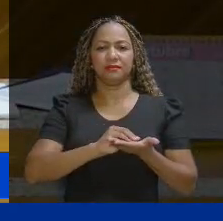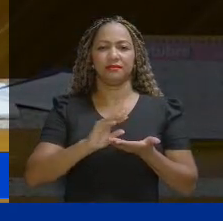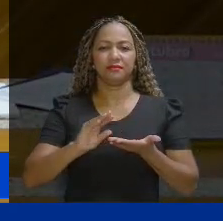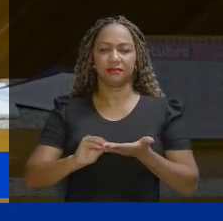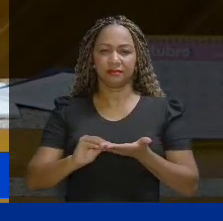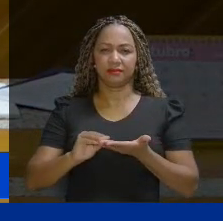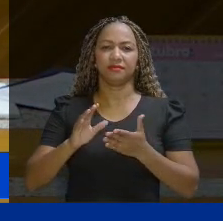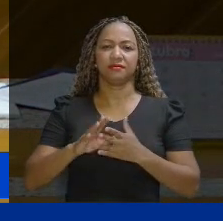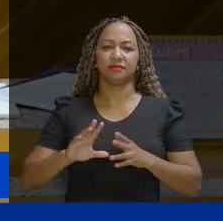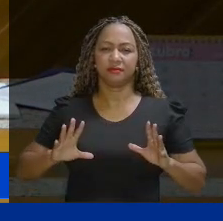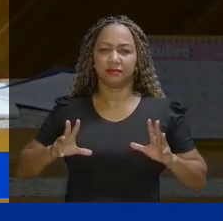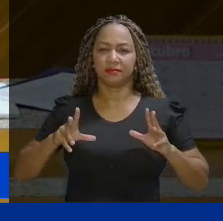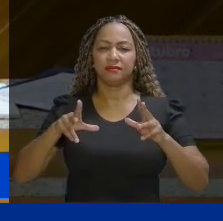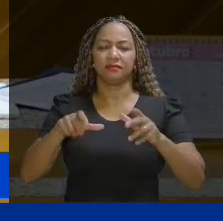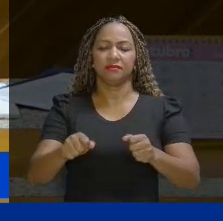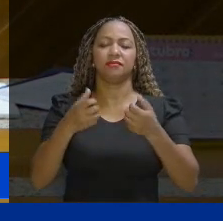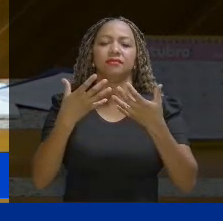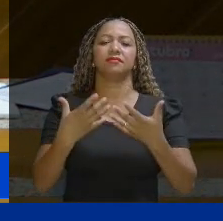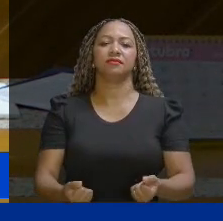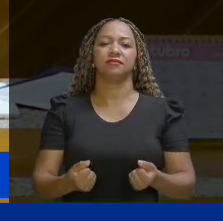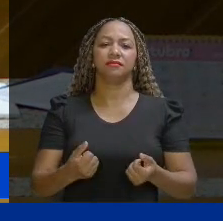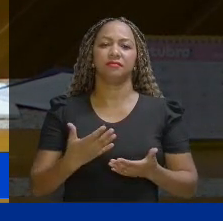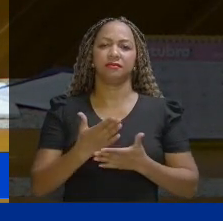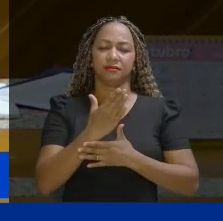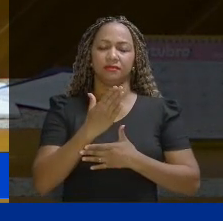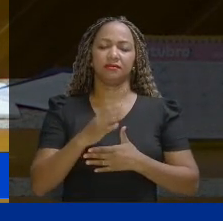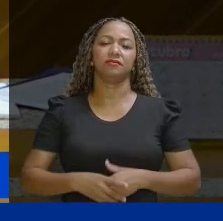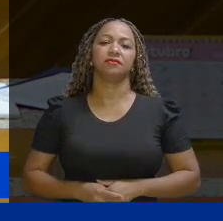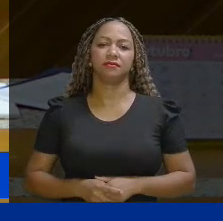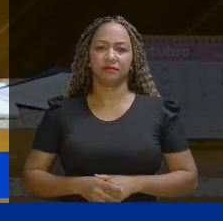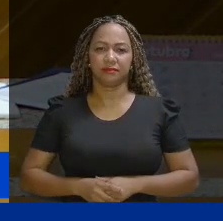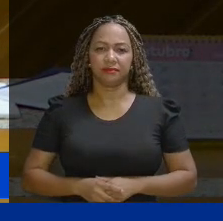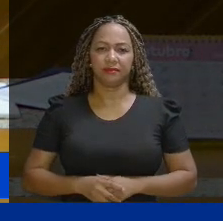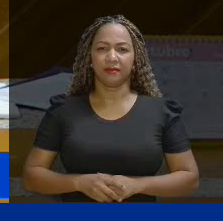2024, 88ª 88ª sessão judiciária ordinária.